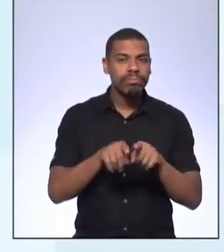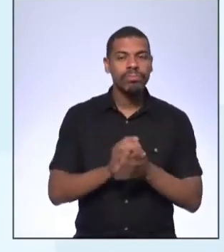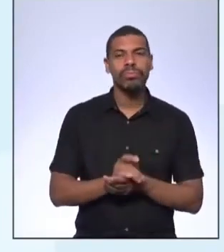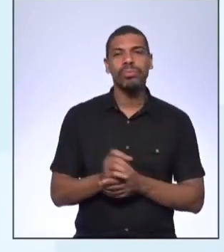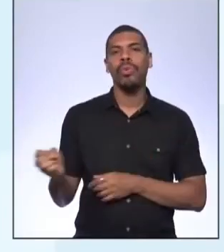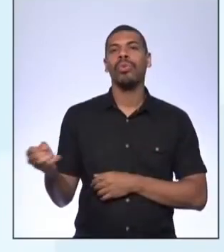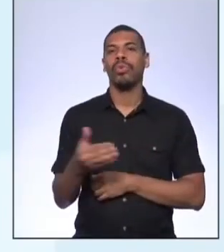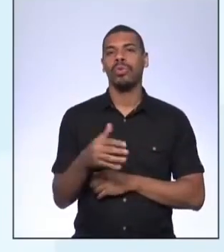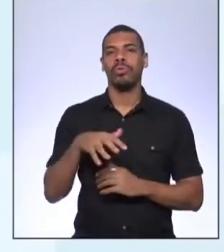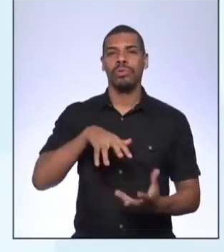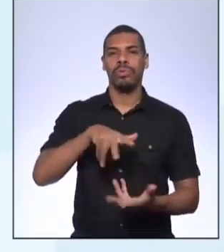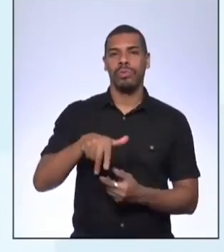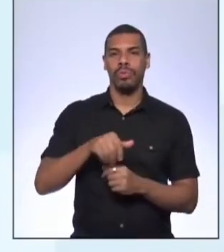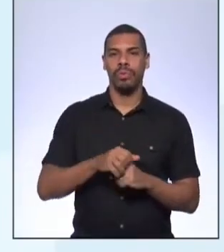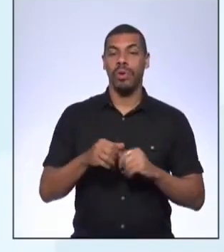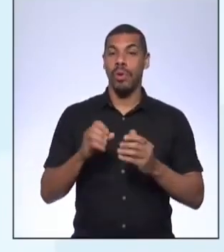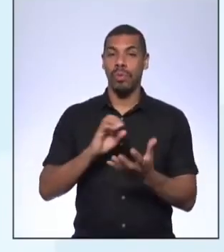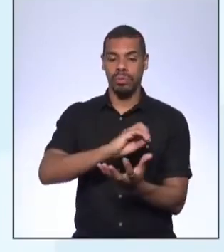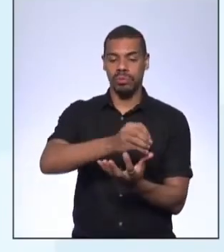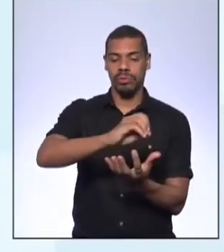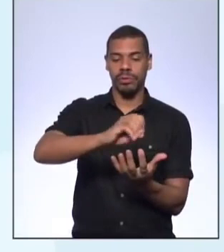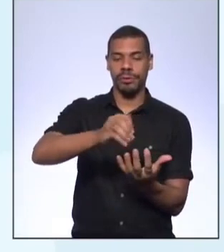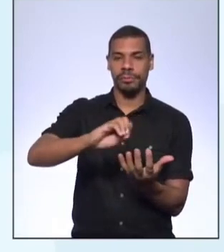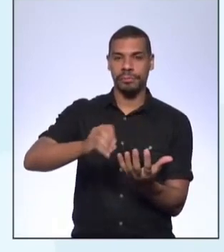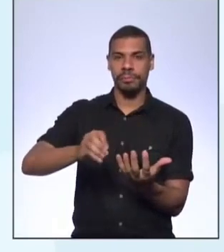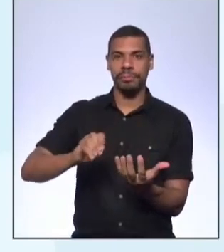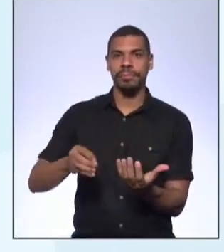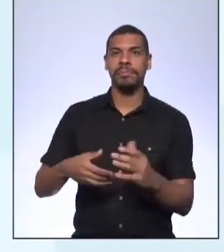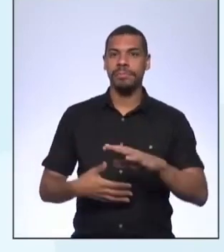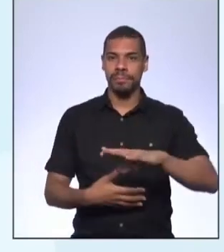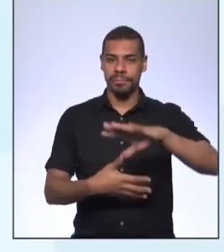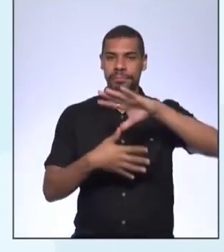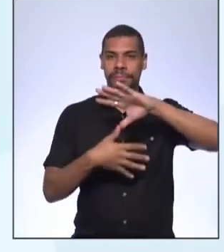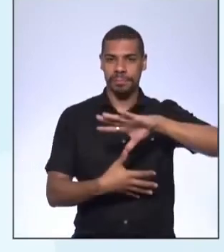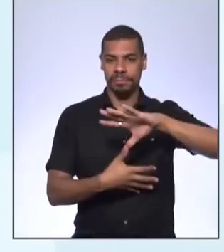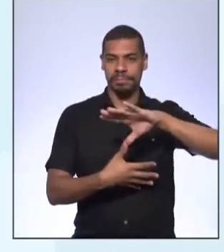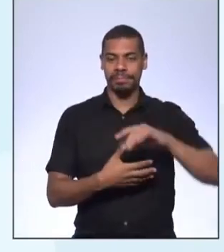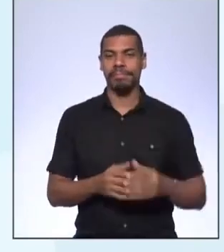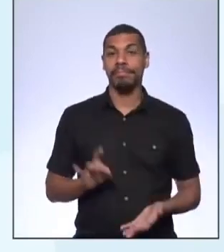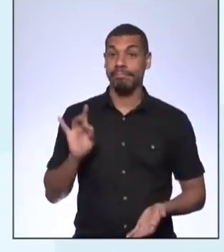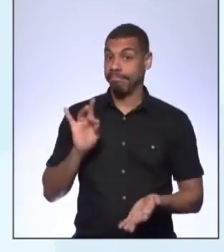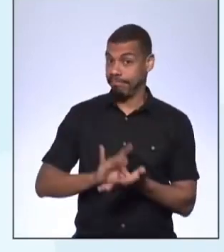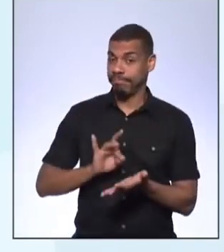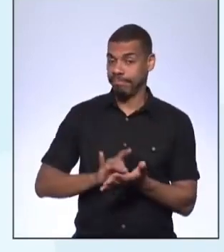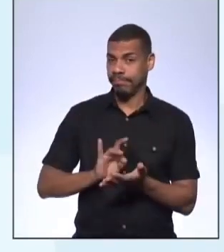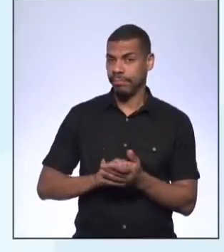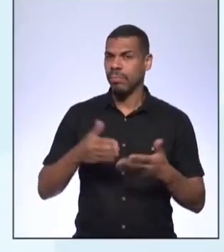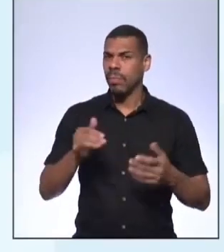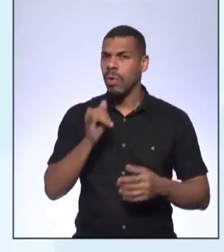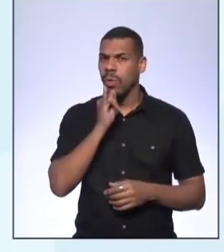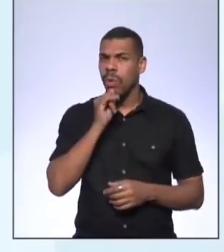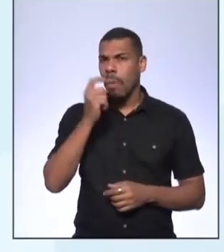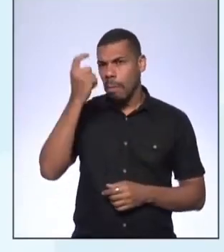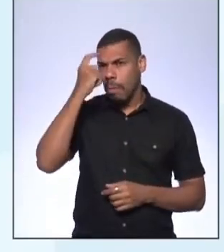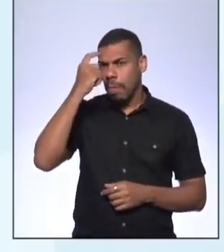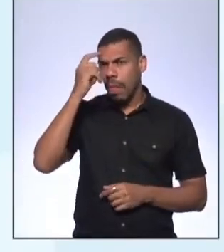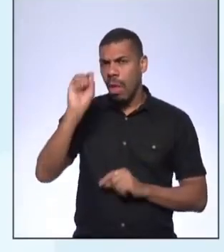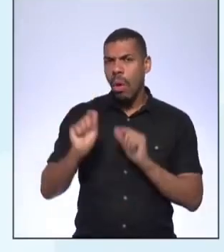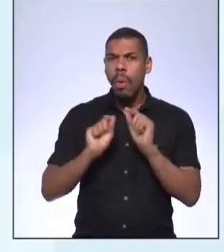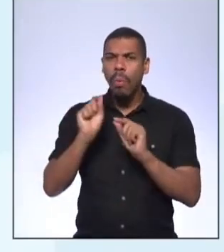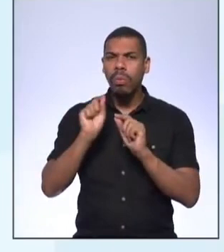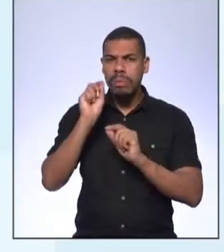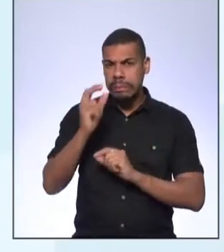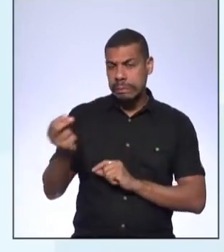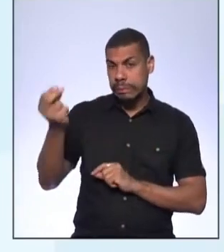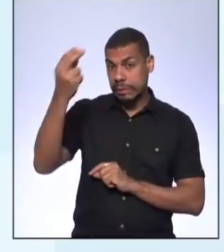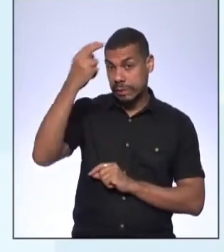que é o continente americano, né, pessoal? Passando por história oficial. O eurocentrismo implica em desvalorização